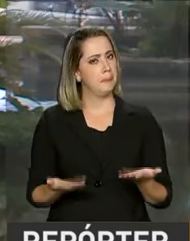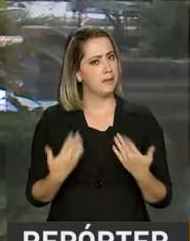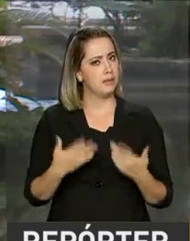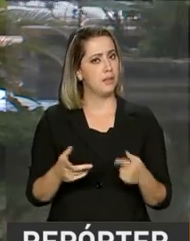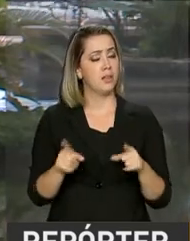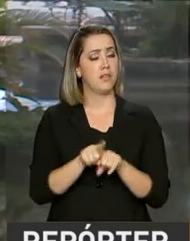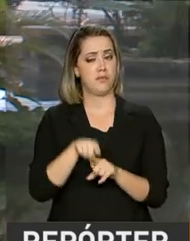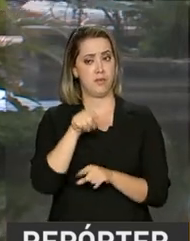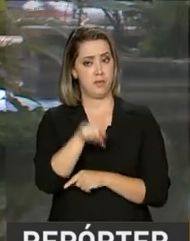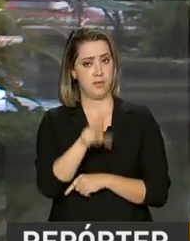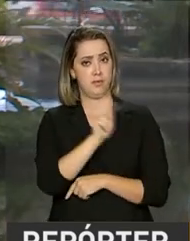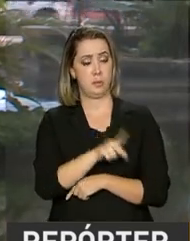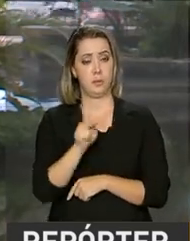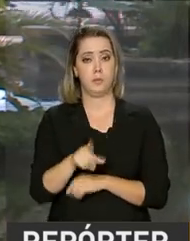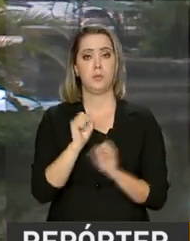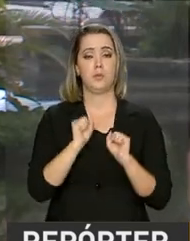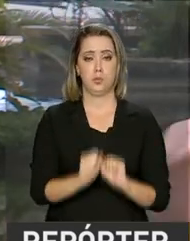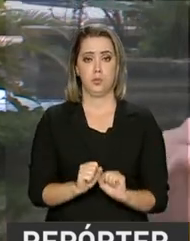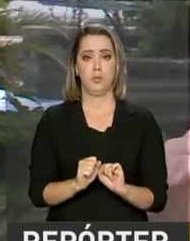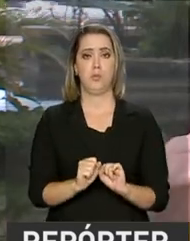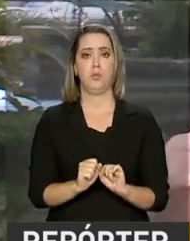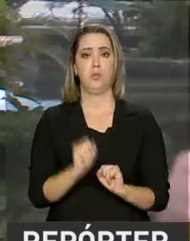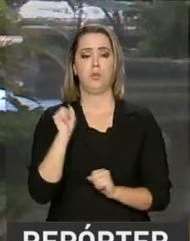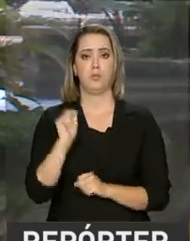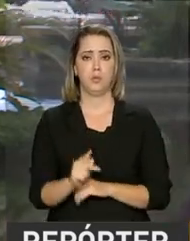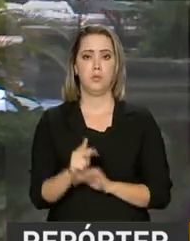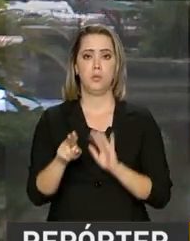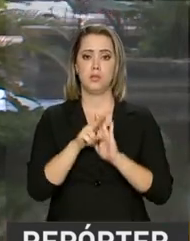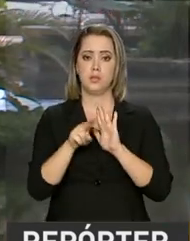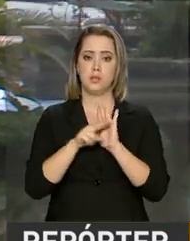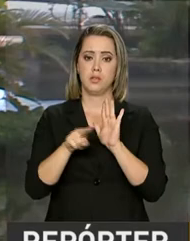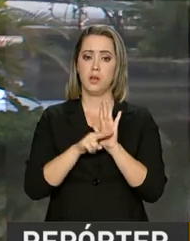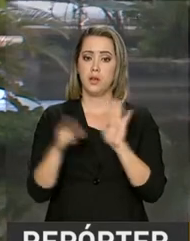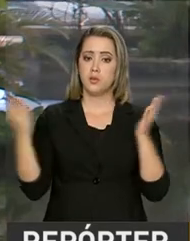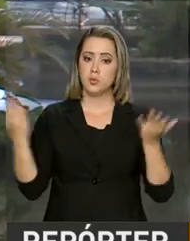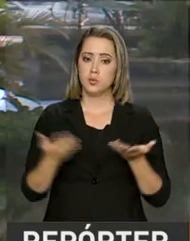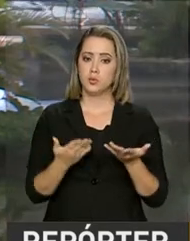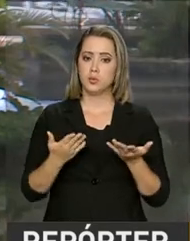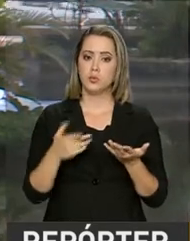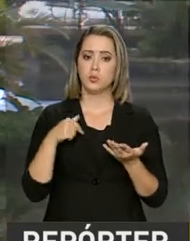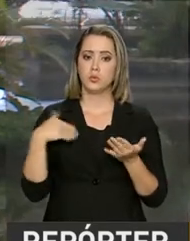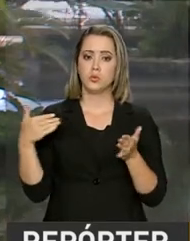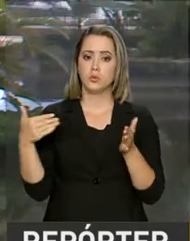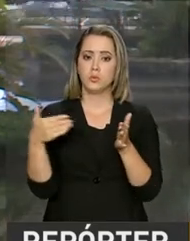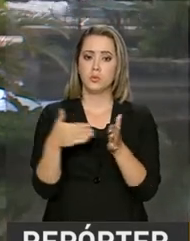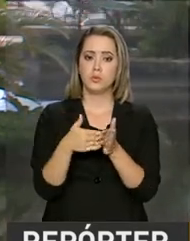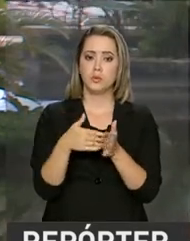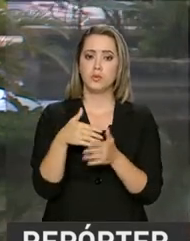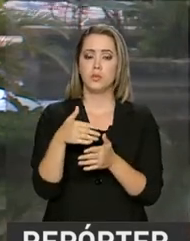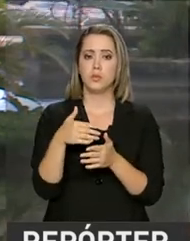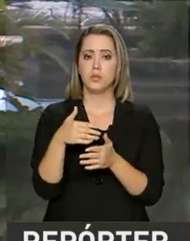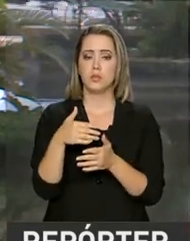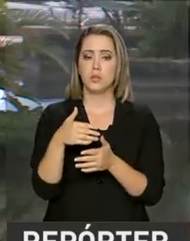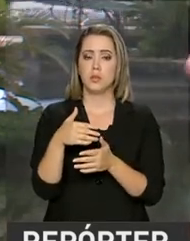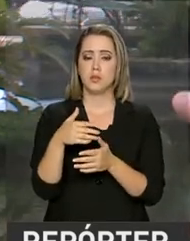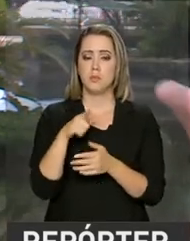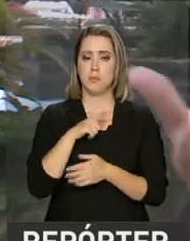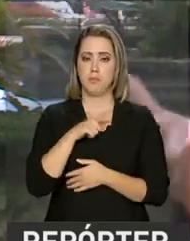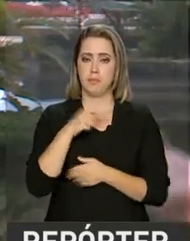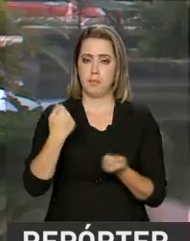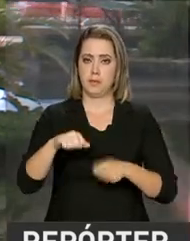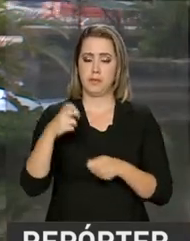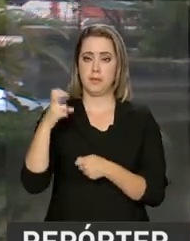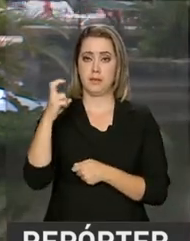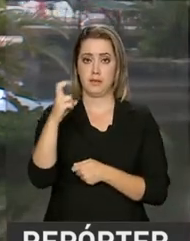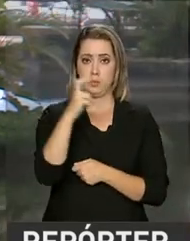professores poderão se aposentar de acordo com as regras atuais de transição aos 50 anos de idade desde que tenham